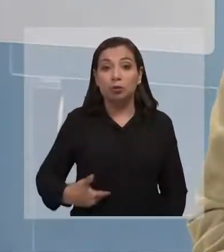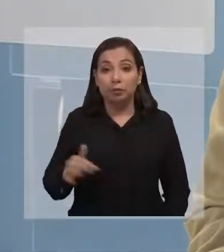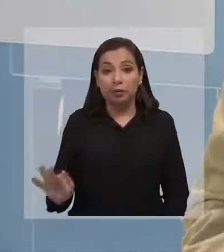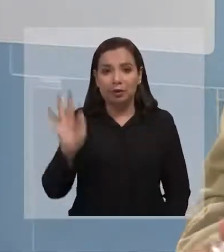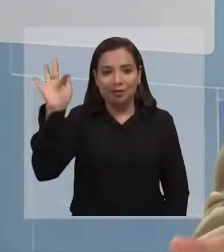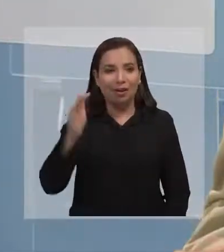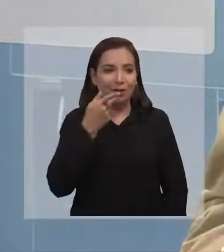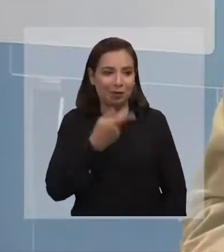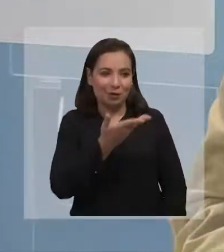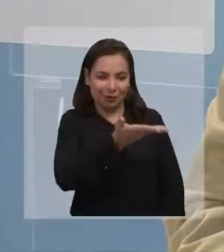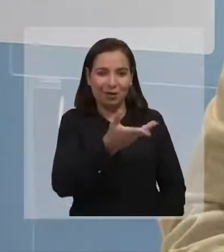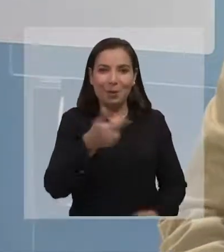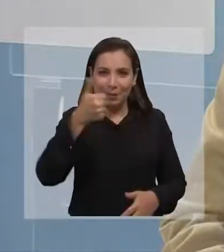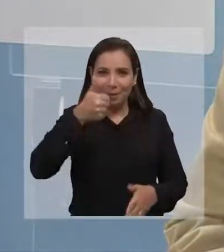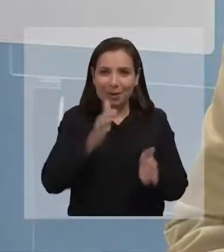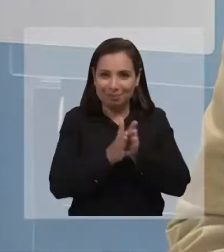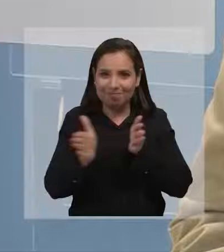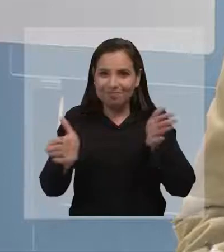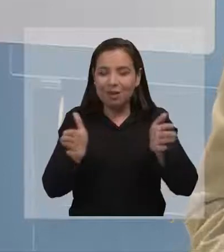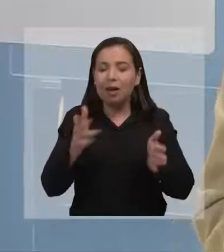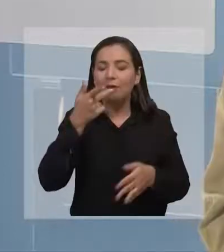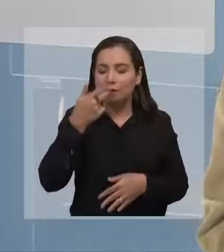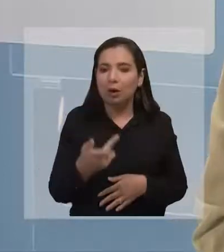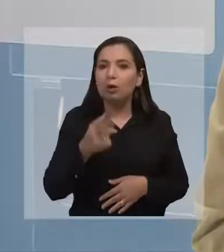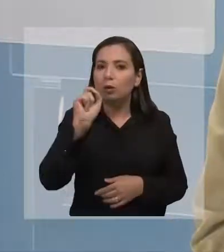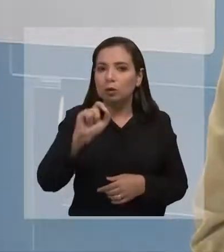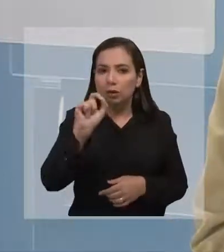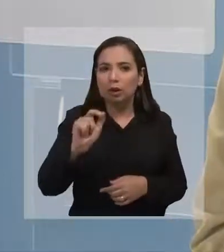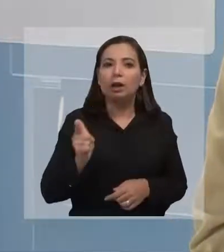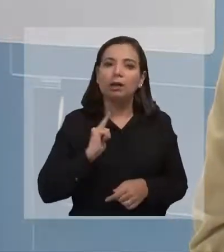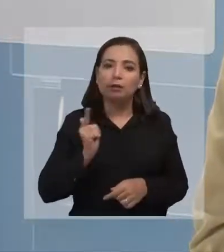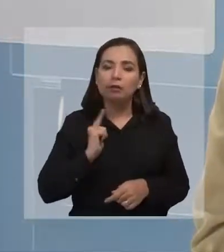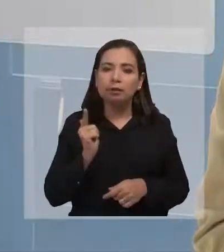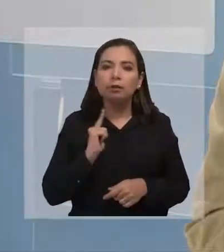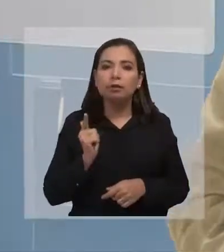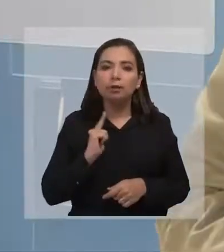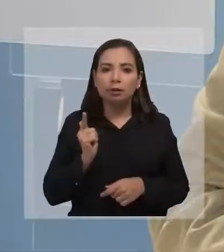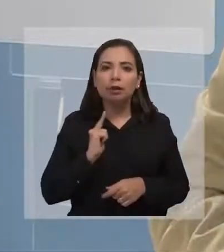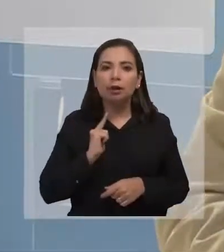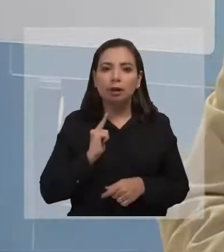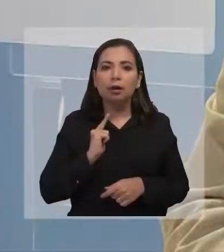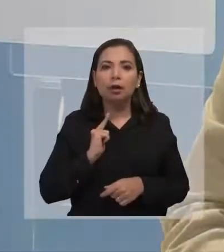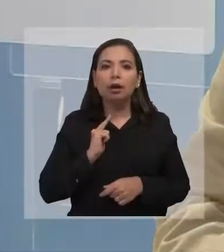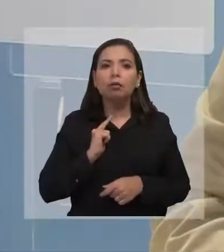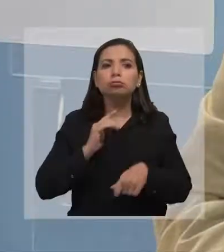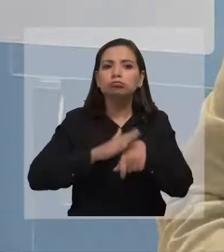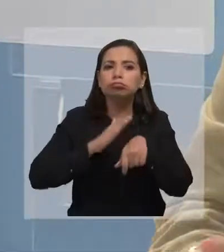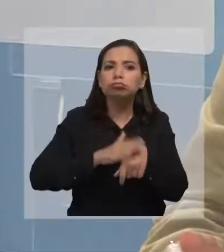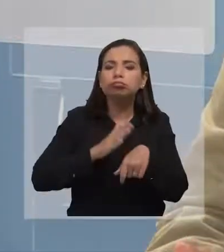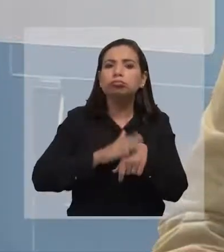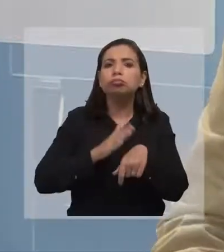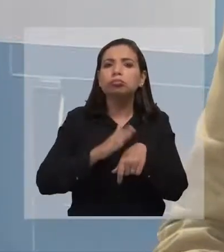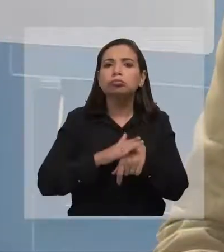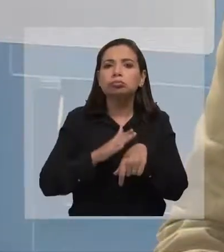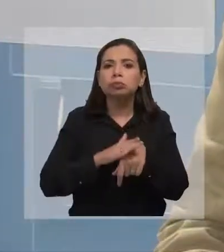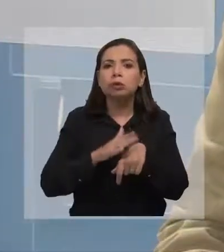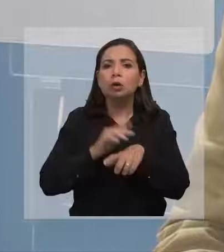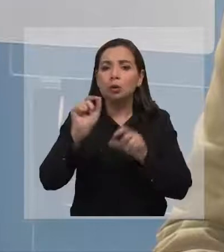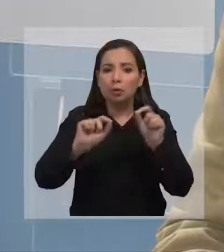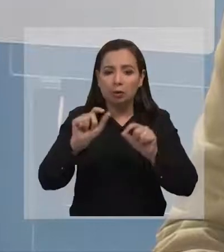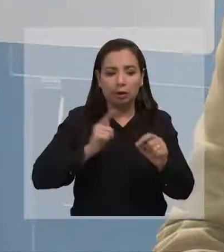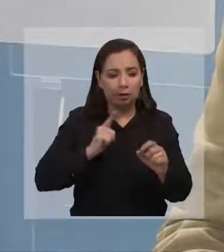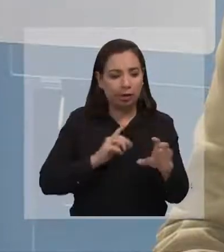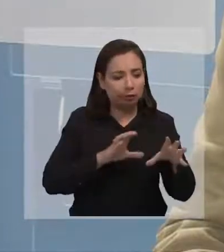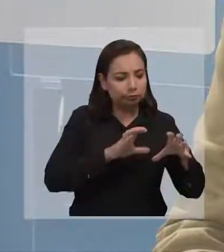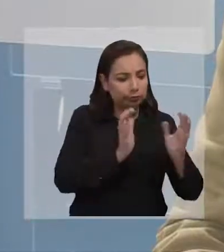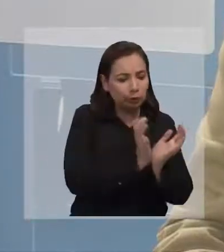Ferreira Barbosa falou no primeiro bloco, e é uma realidade, construiu a sua base, os alicerces, com as